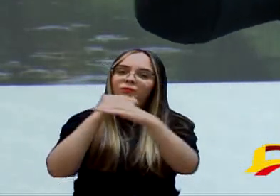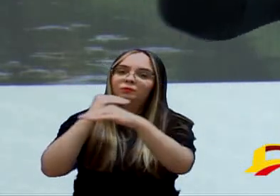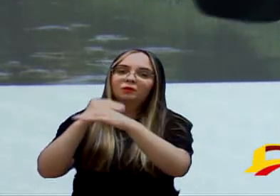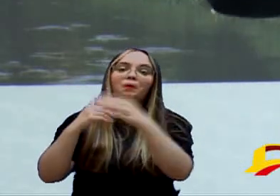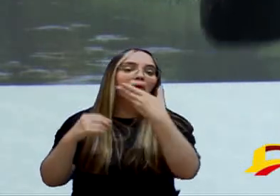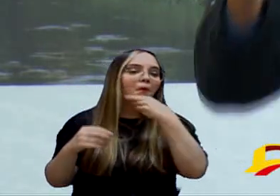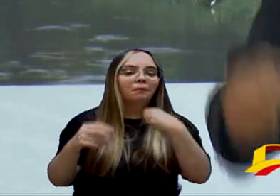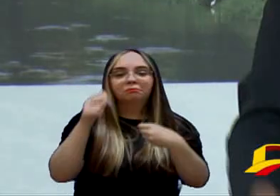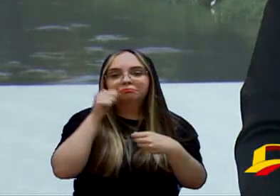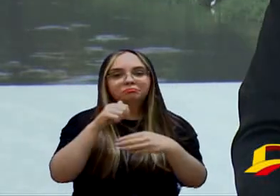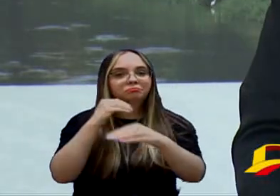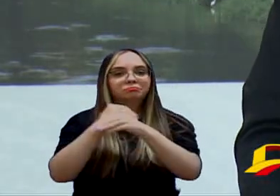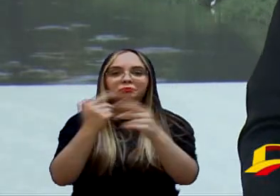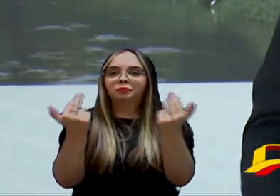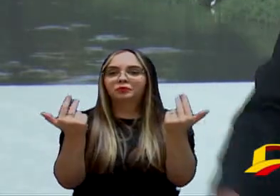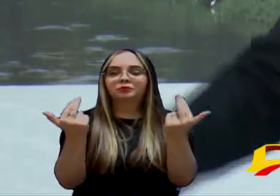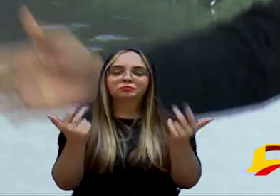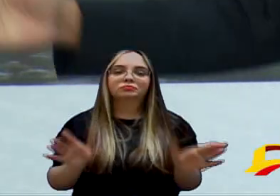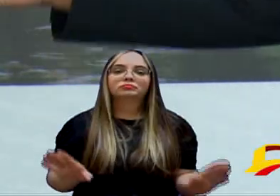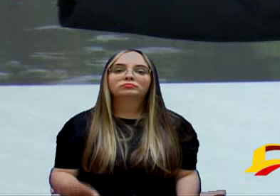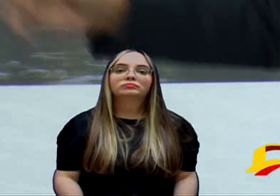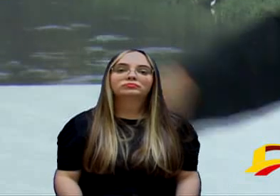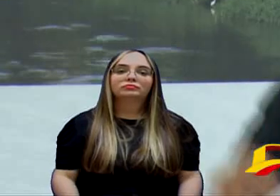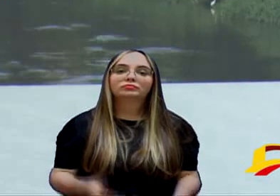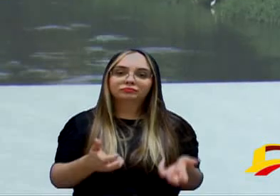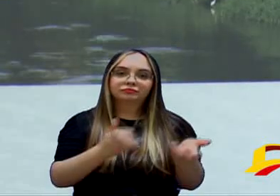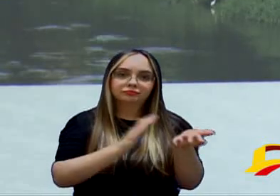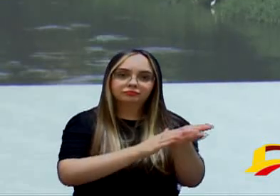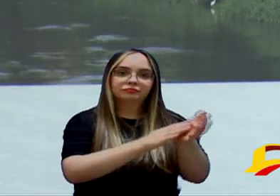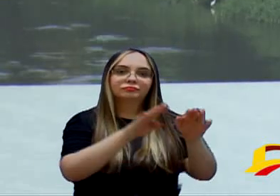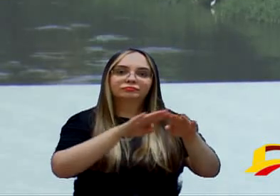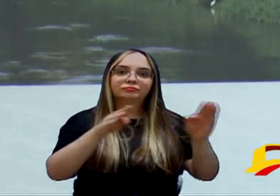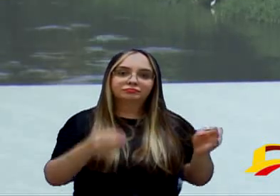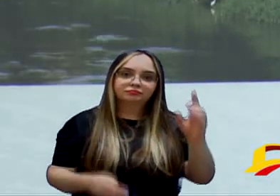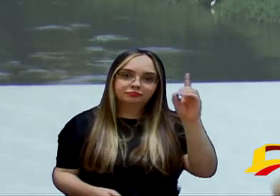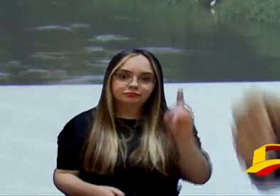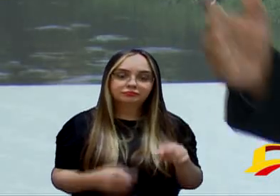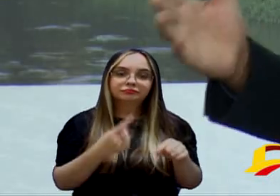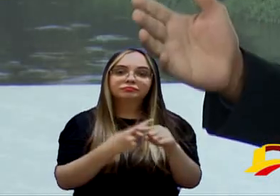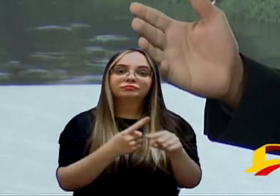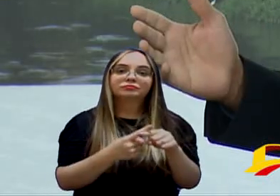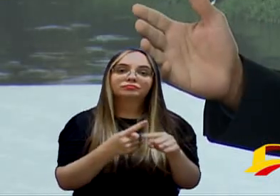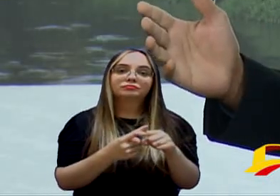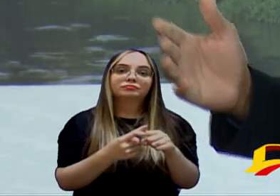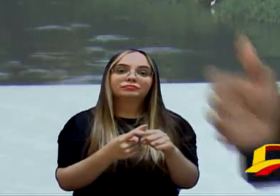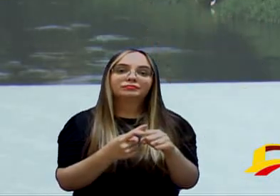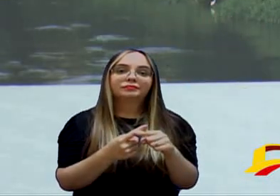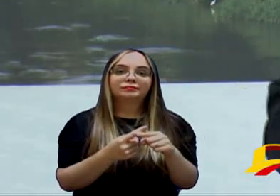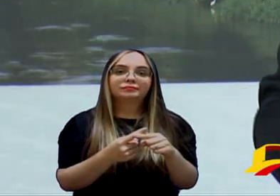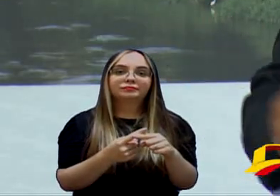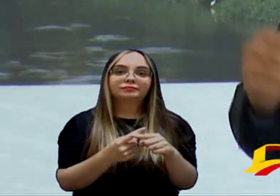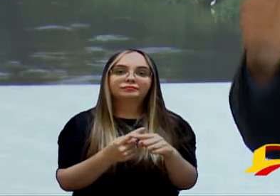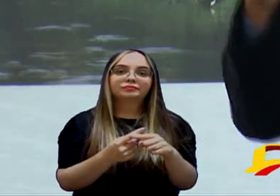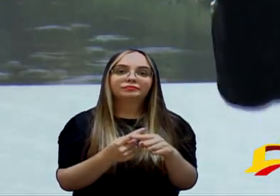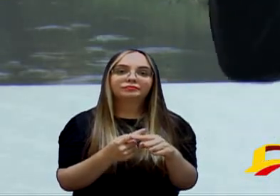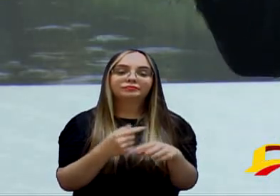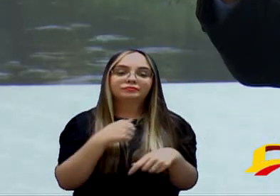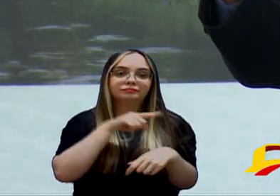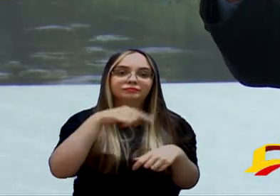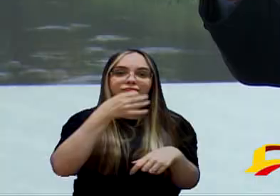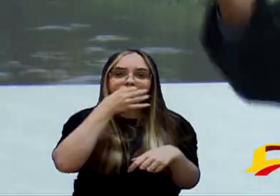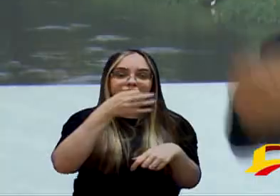daquele que é proferiu então quero parabenizar mesa diretora porque acatou uma